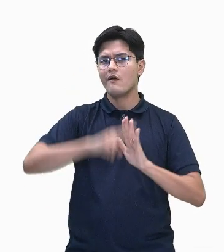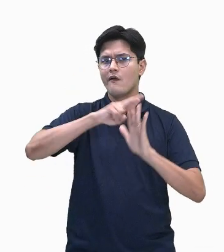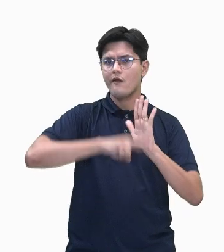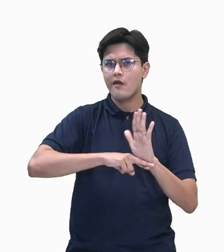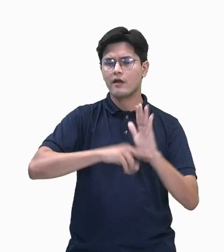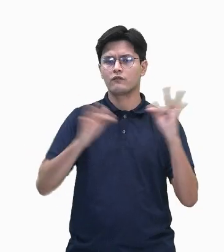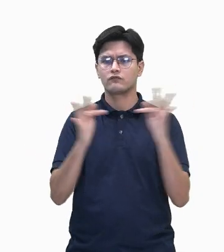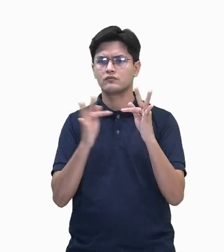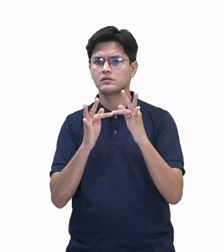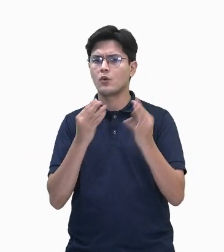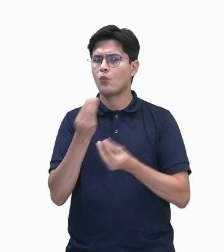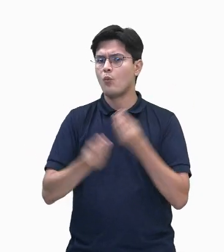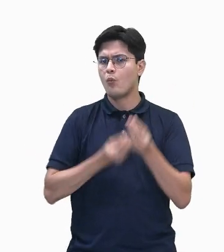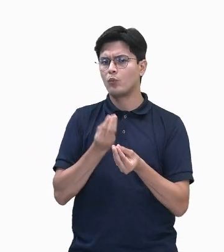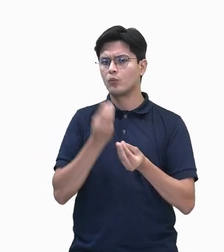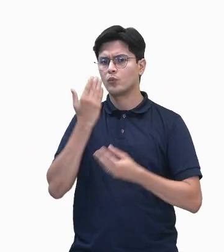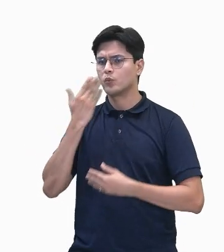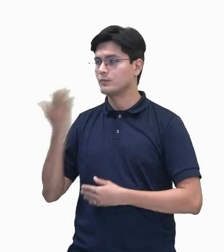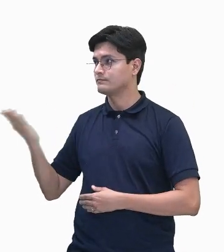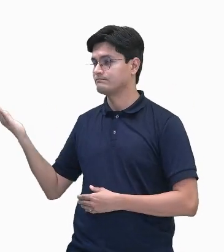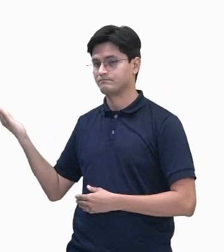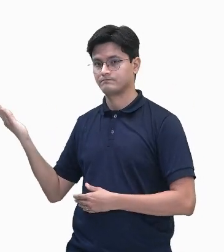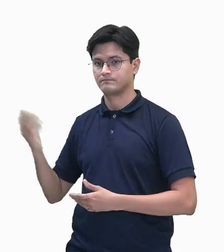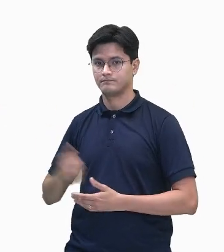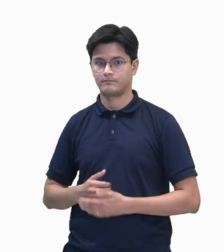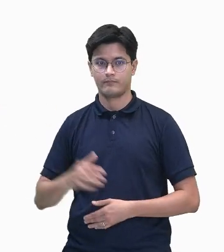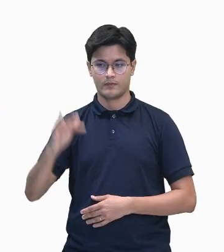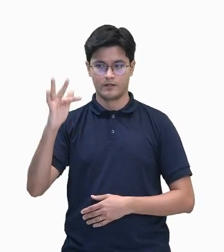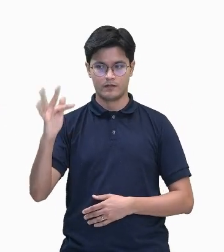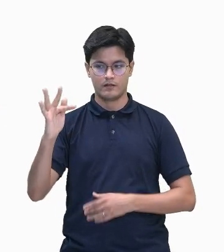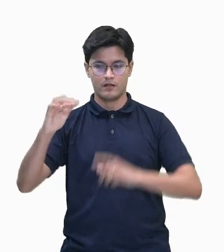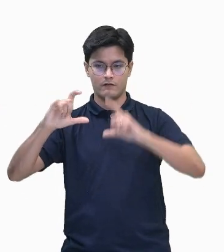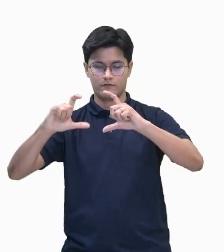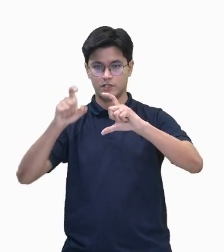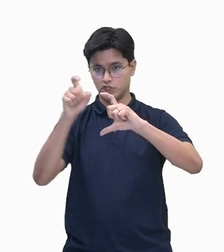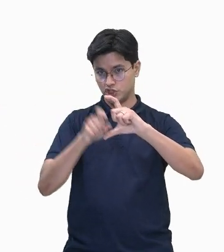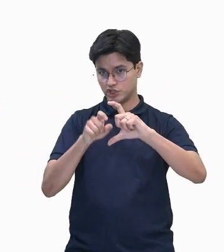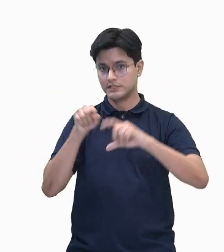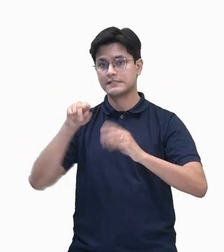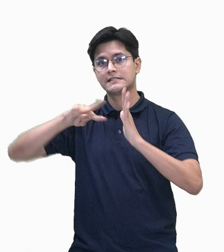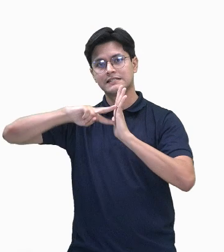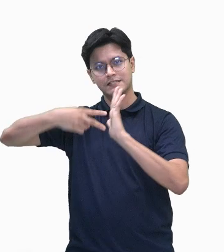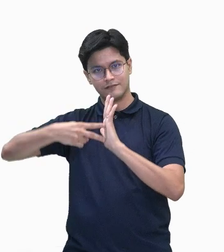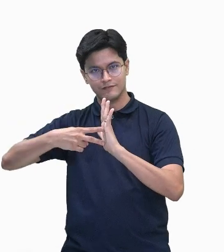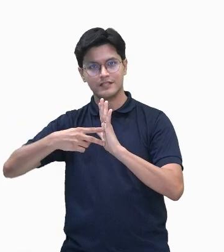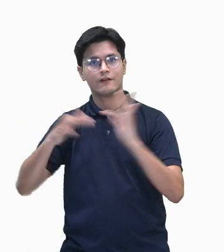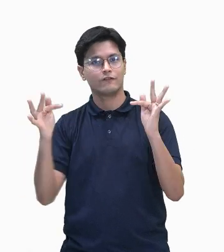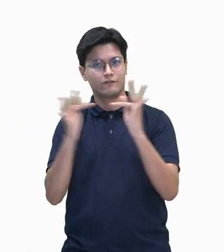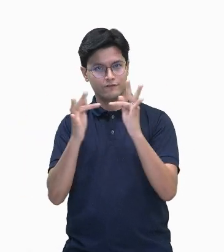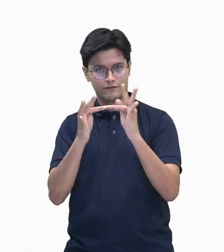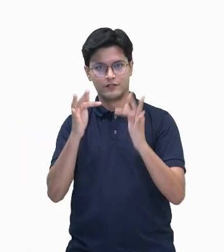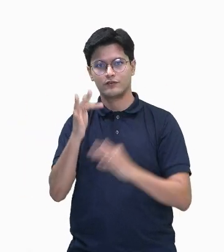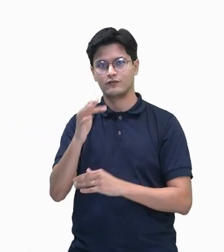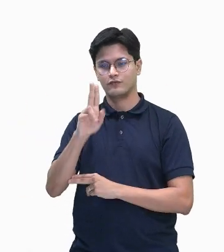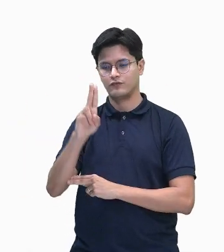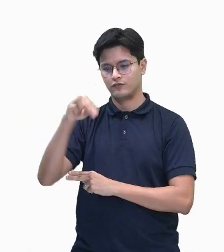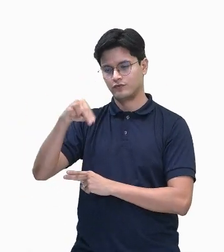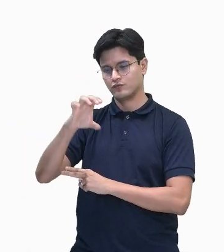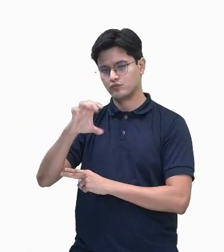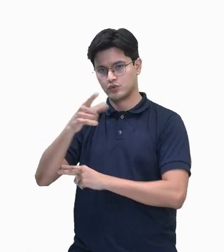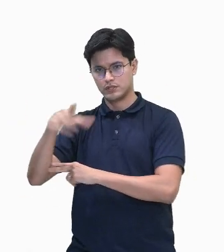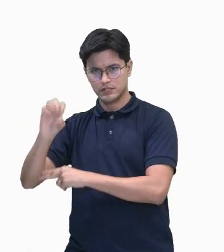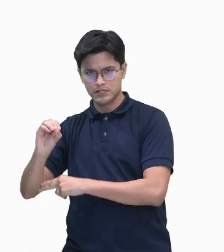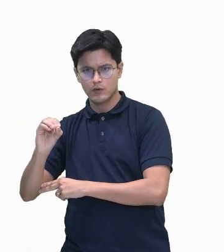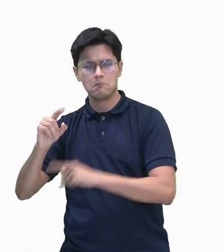que o professor vai mostrar para você. Ó. F de x quer dizer a função, tá bom? Função f de x. Ah, mas ela tem... Por que está